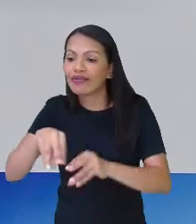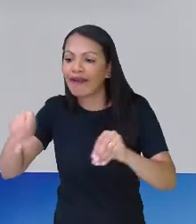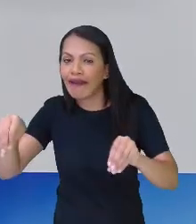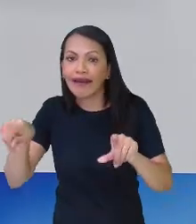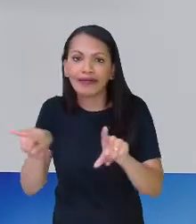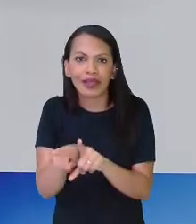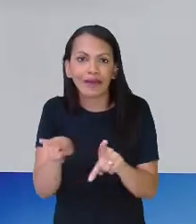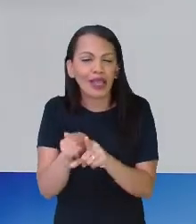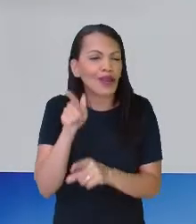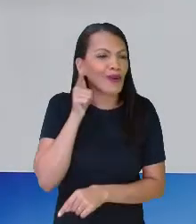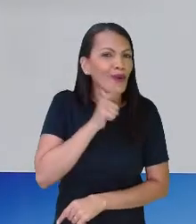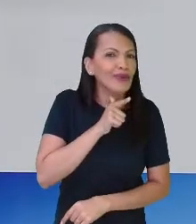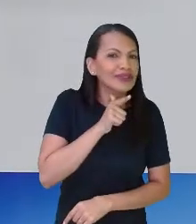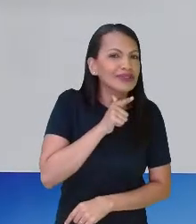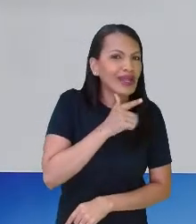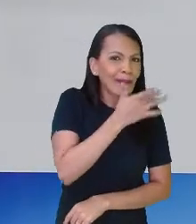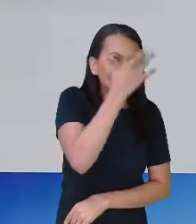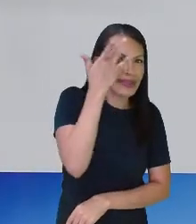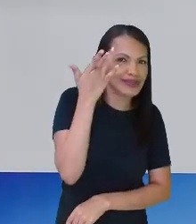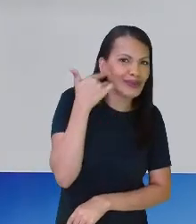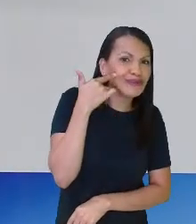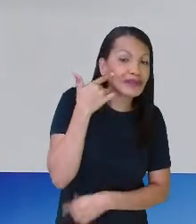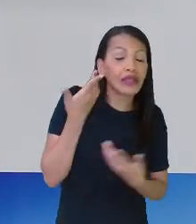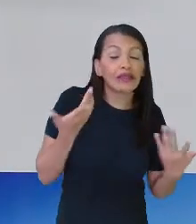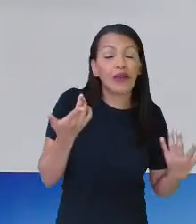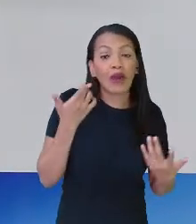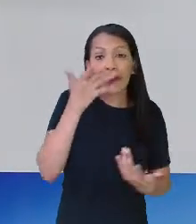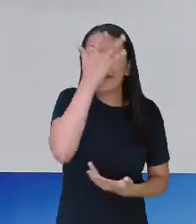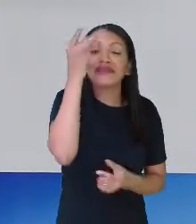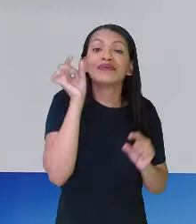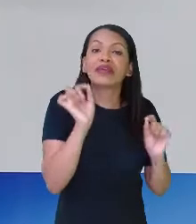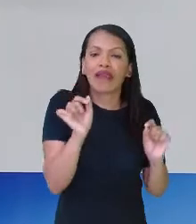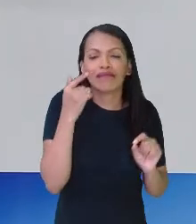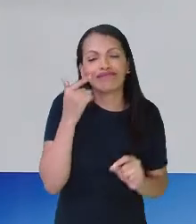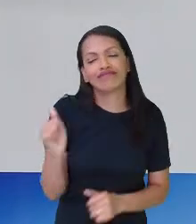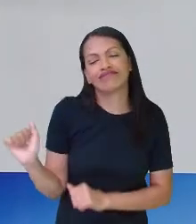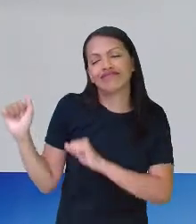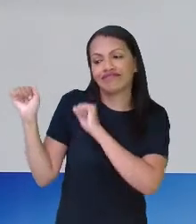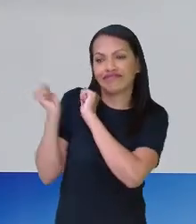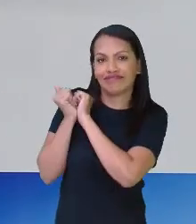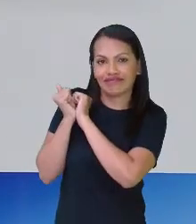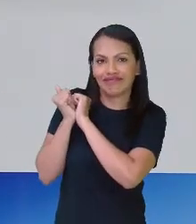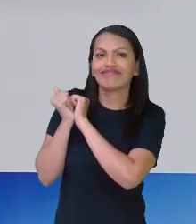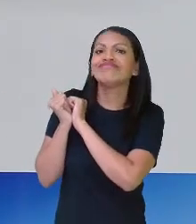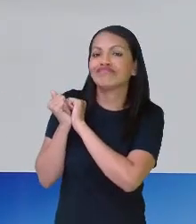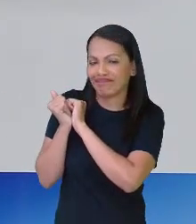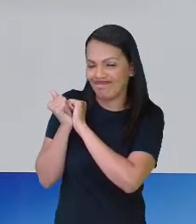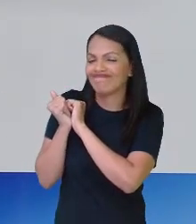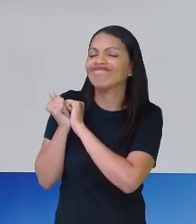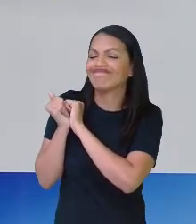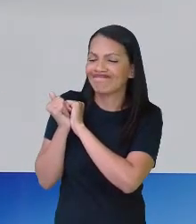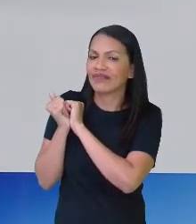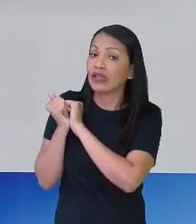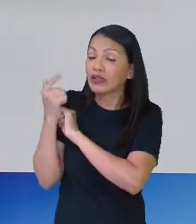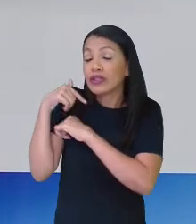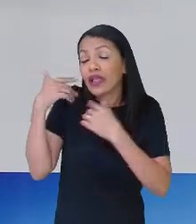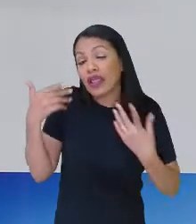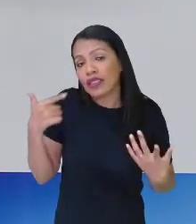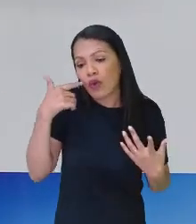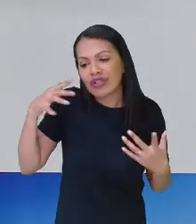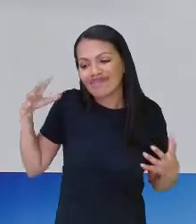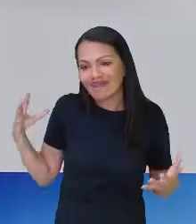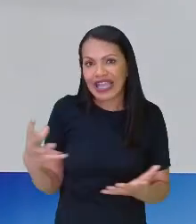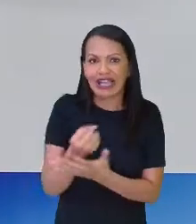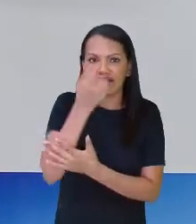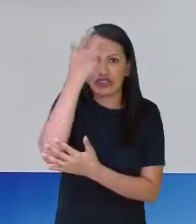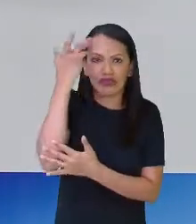e utilizar essas pessoas para fazer trabalhos para elas, que é o que a gente chama desse trabalho forçado, que é o trabalho escravo,